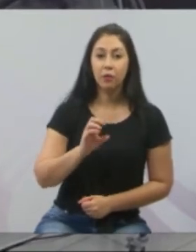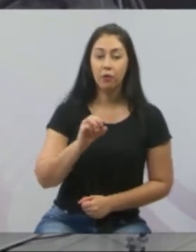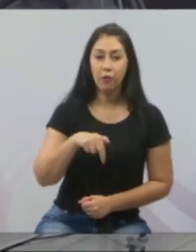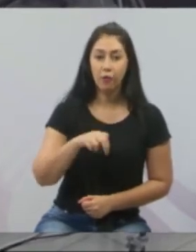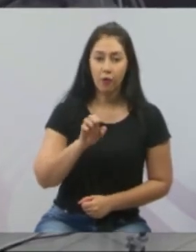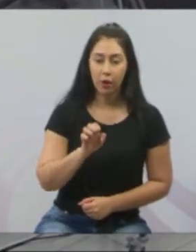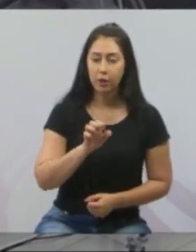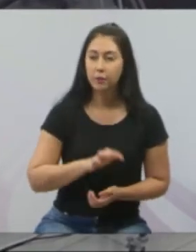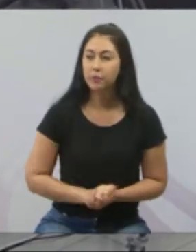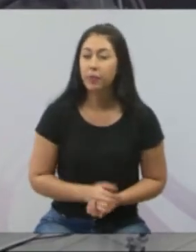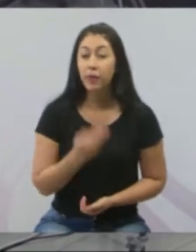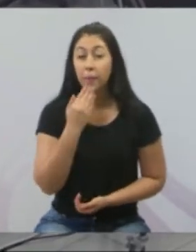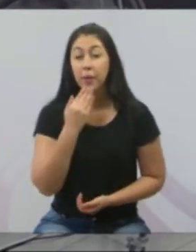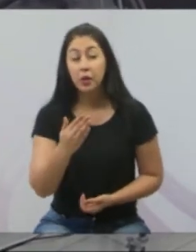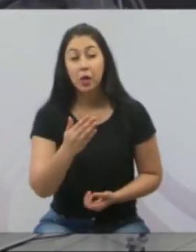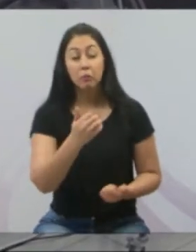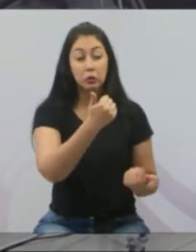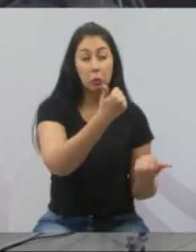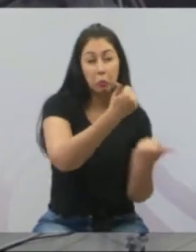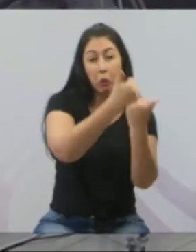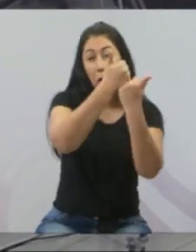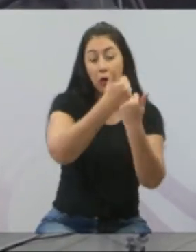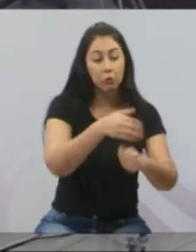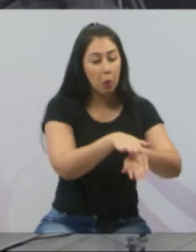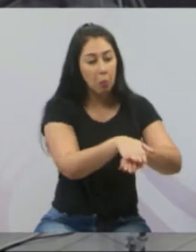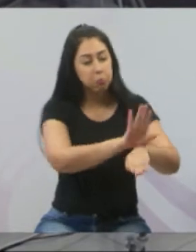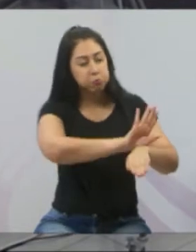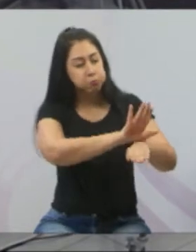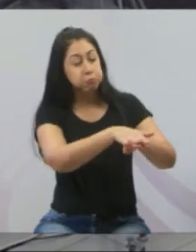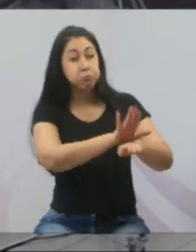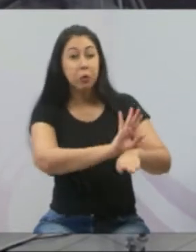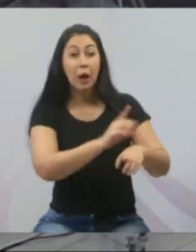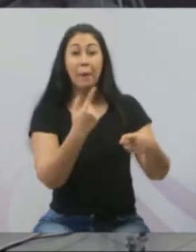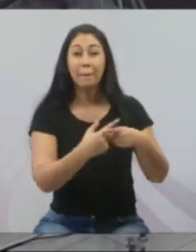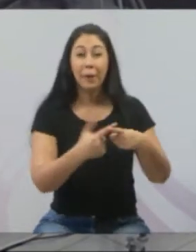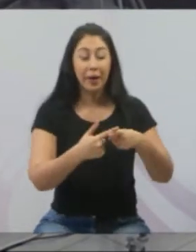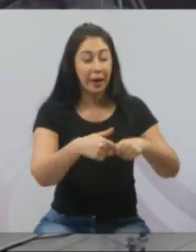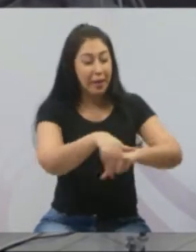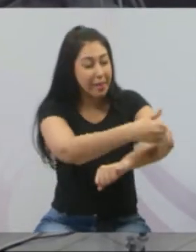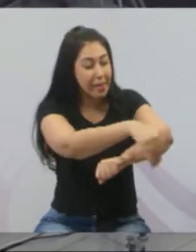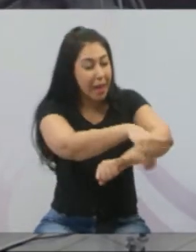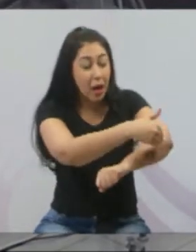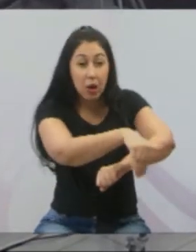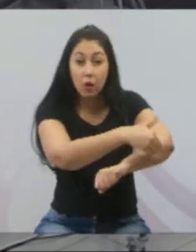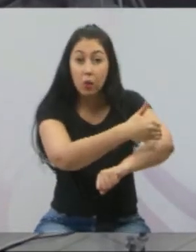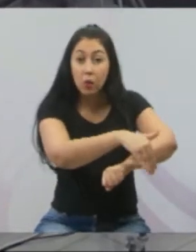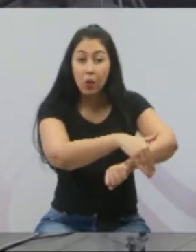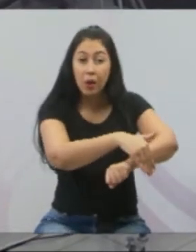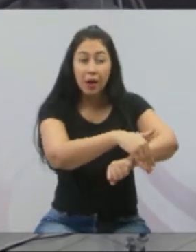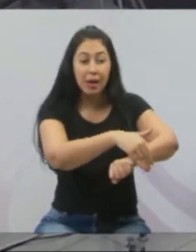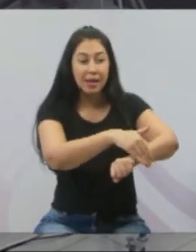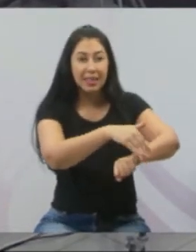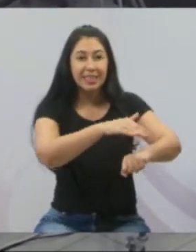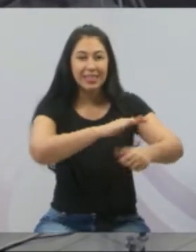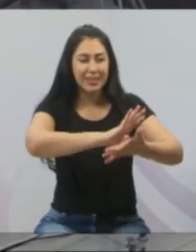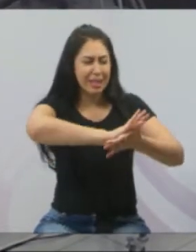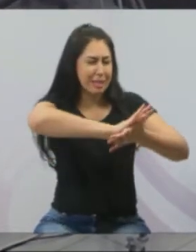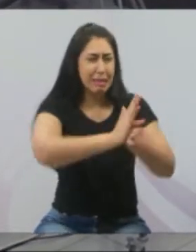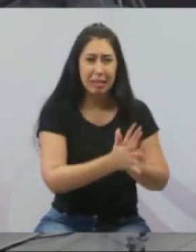Jacareí. Assim sendo, muito respeitosamente, recorremos à compreensão e aos préstimos dessa concessionária, antecipando o agradecimento pela atenção